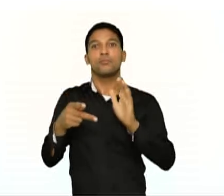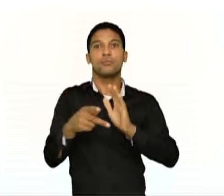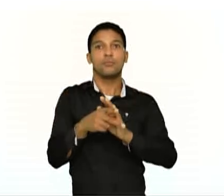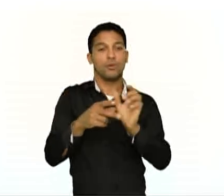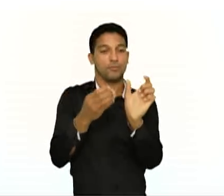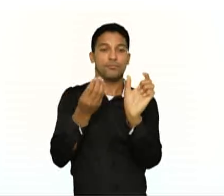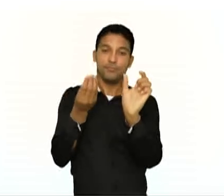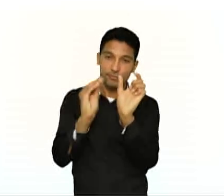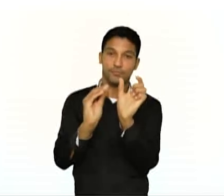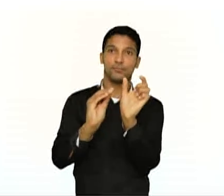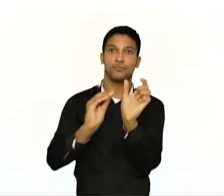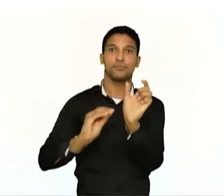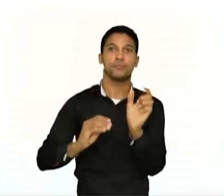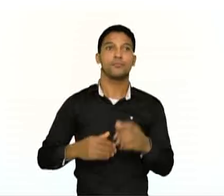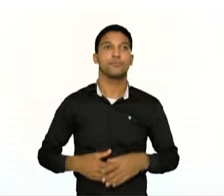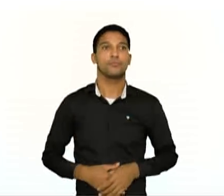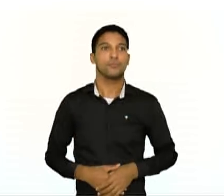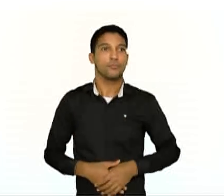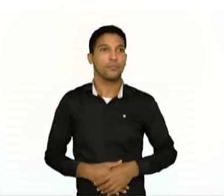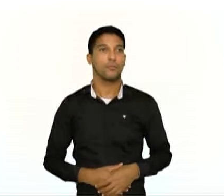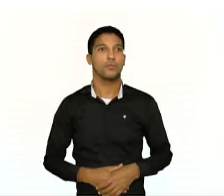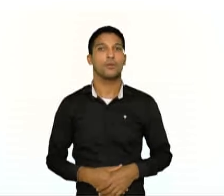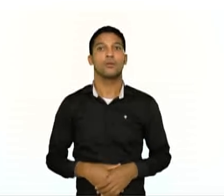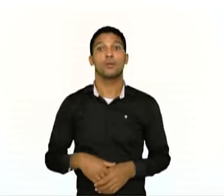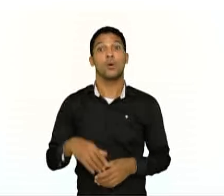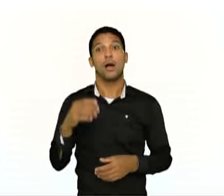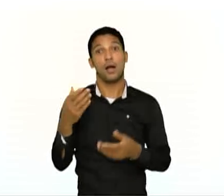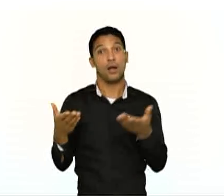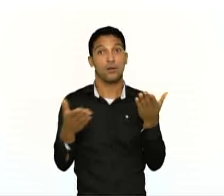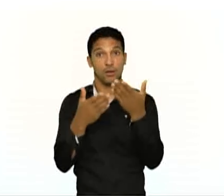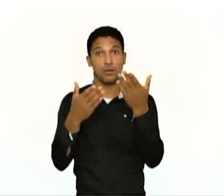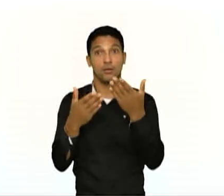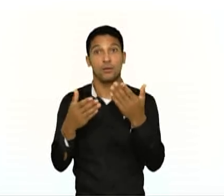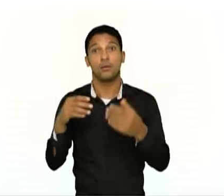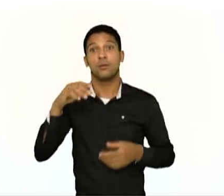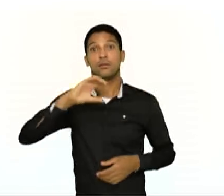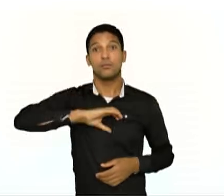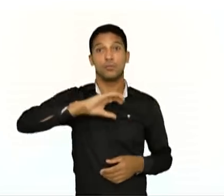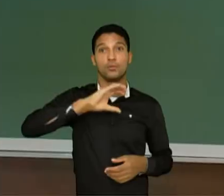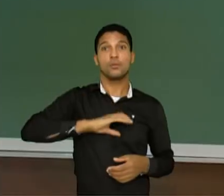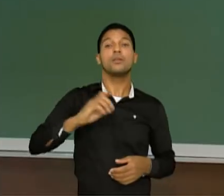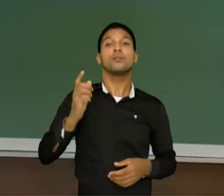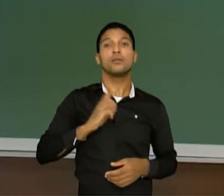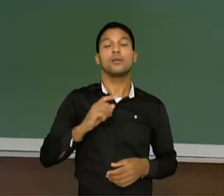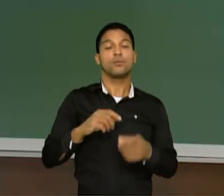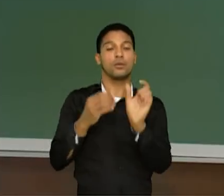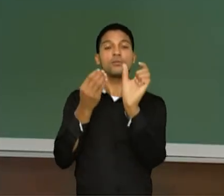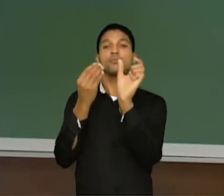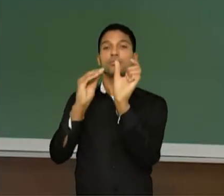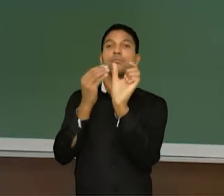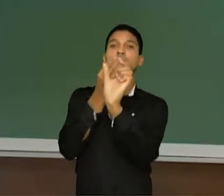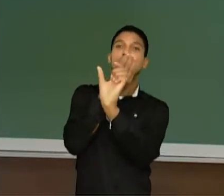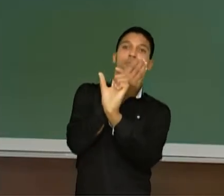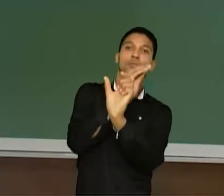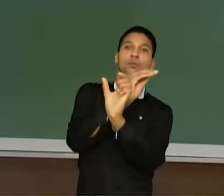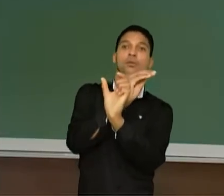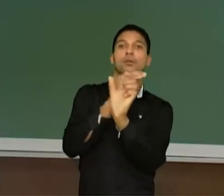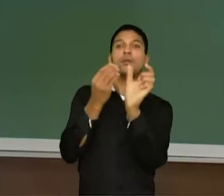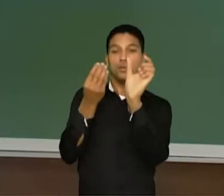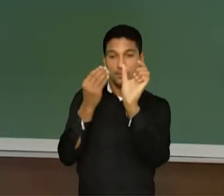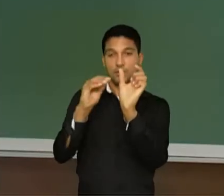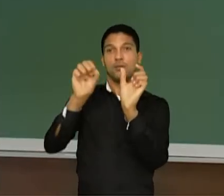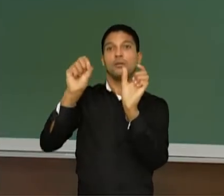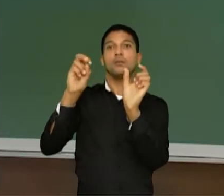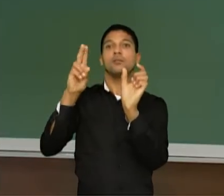o verbo, né? Então, vejam que na língua portuguesa, a gente tem também, às vezes, o sufixo eiro, que compõe as palavras,